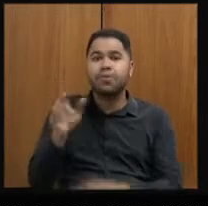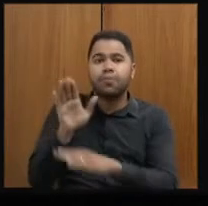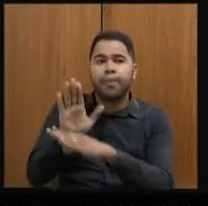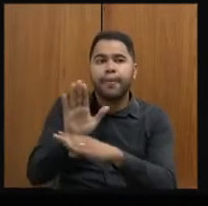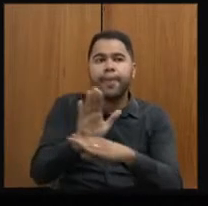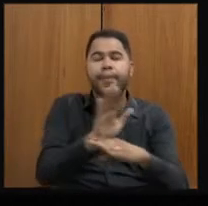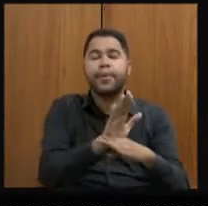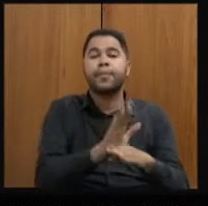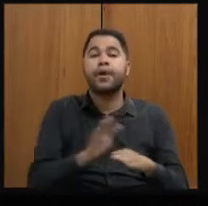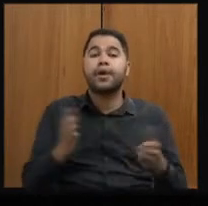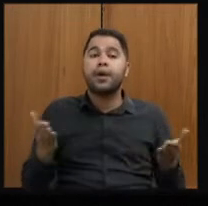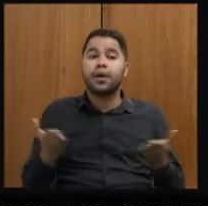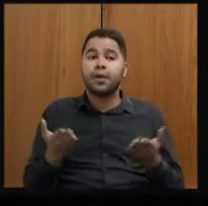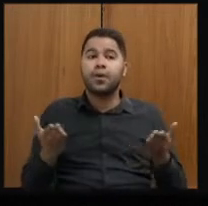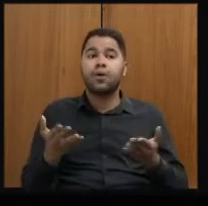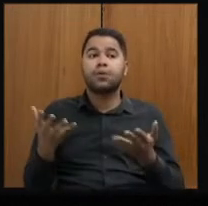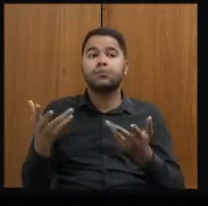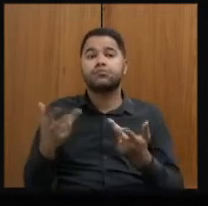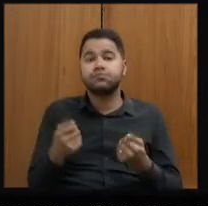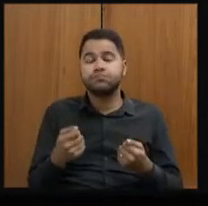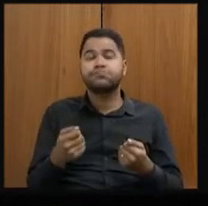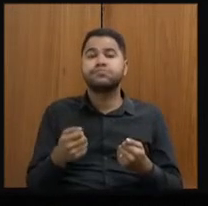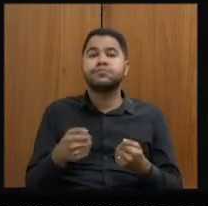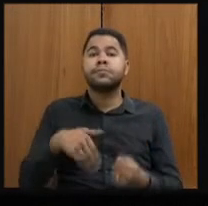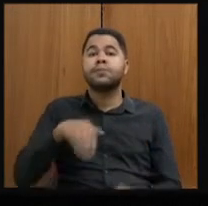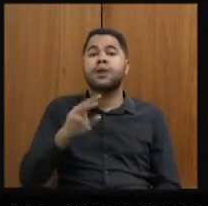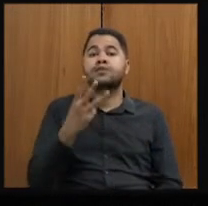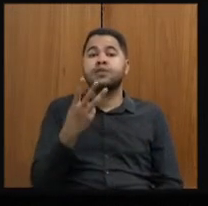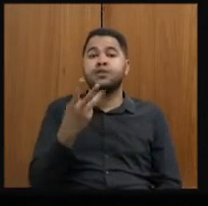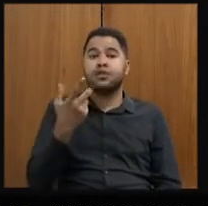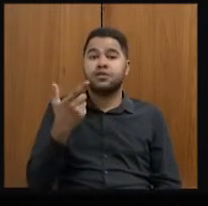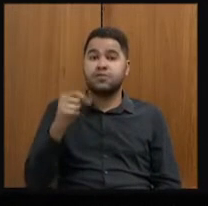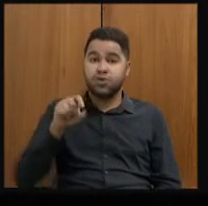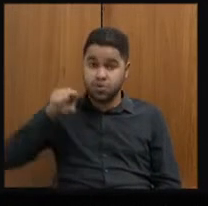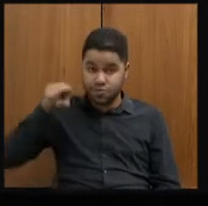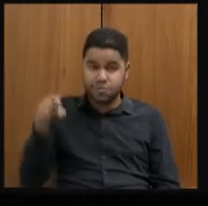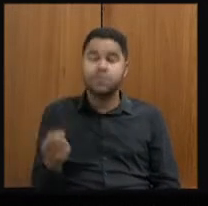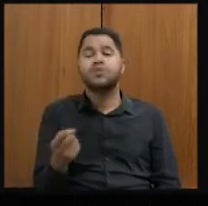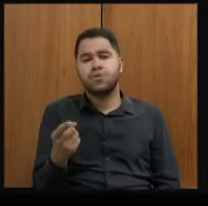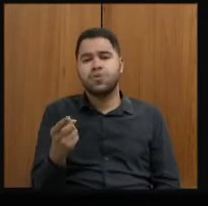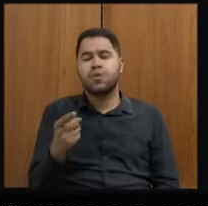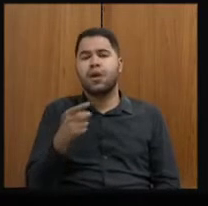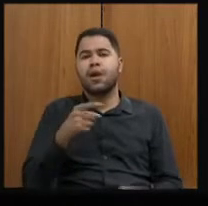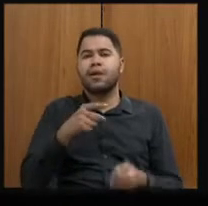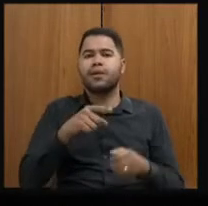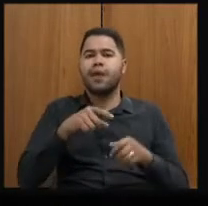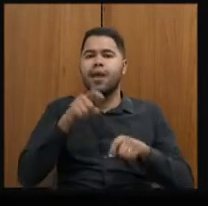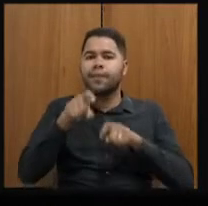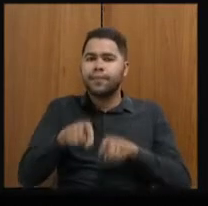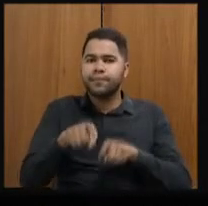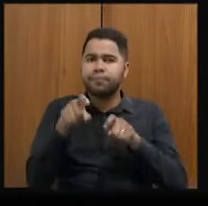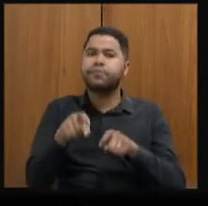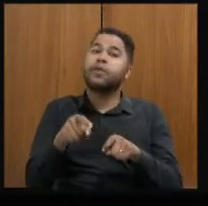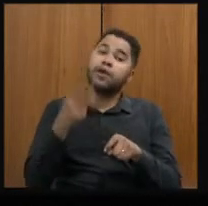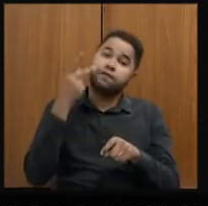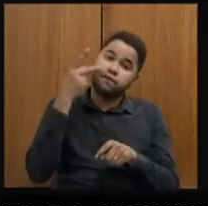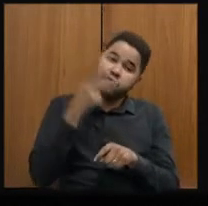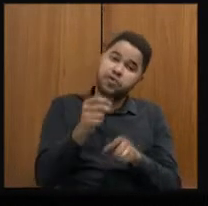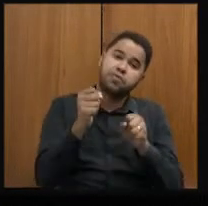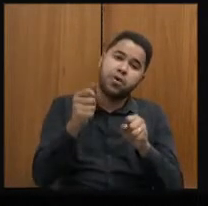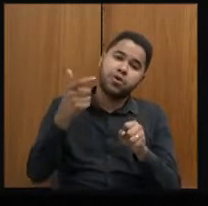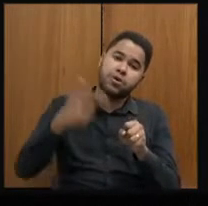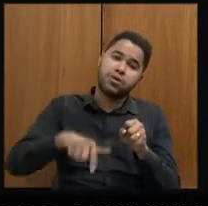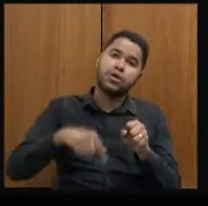lá anualmente foram atendidos em média mais de 320 mil agricultores aí nós temos as visitas que podem ser repetidas né